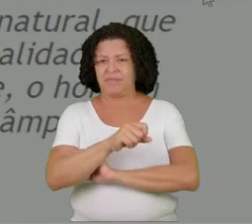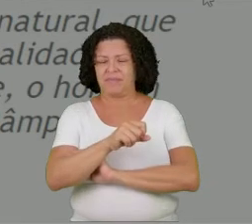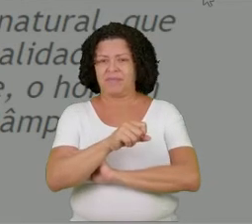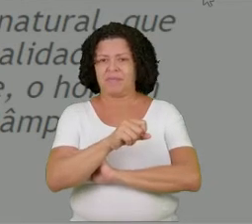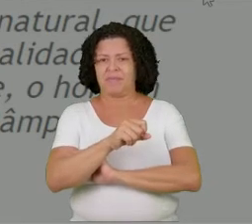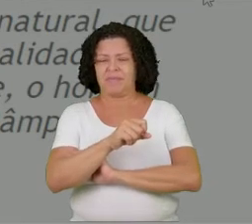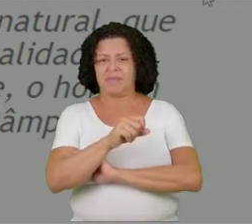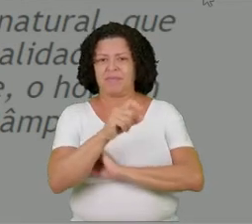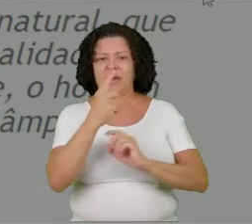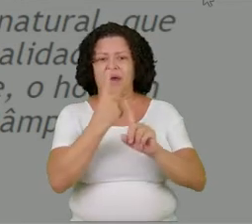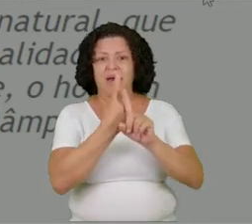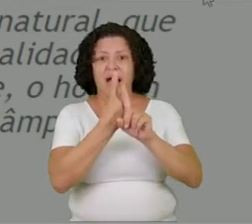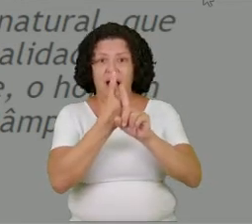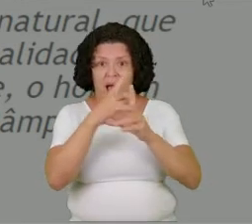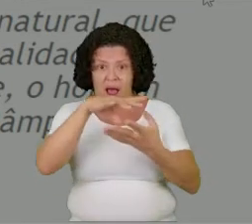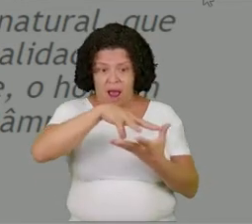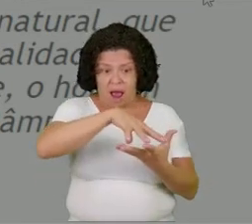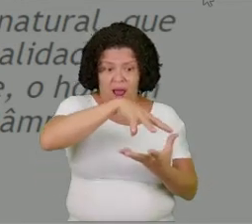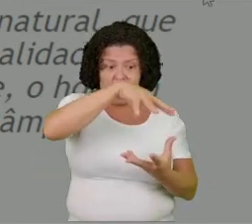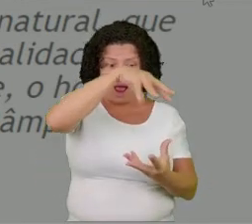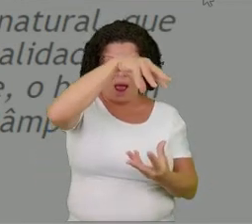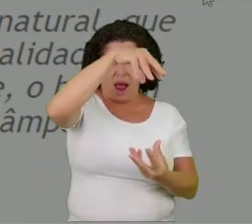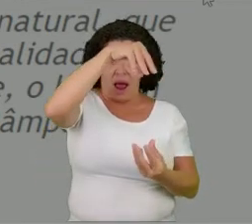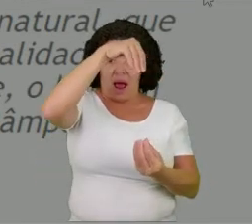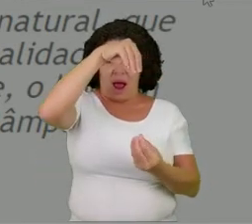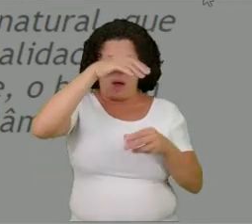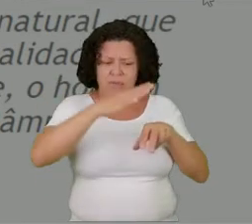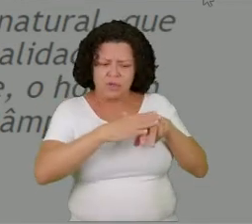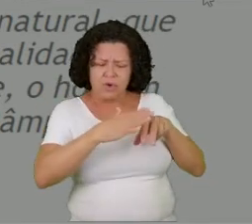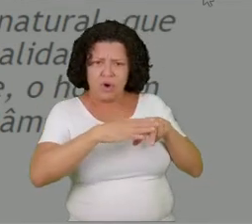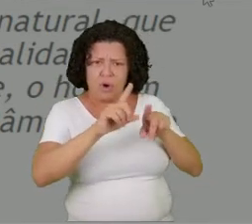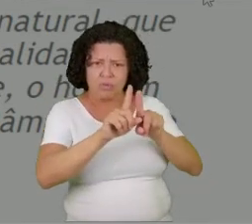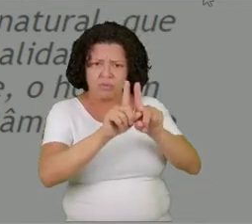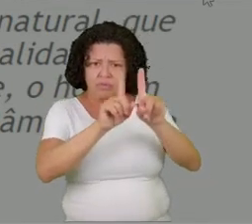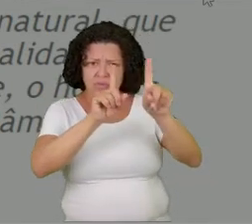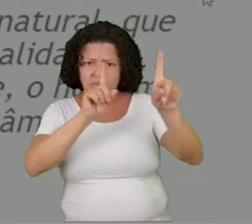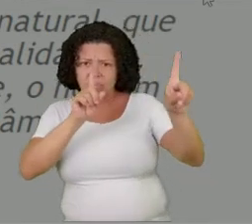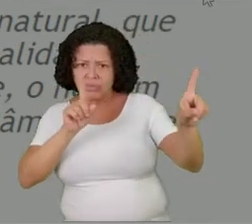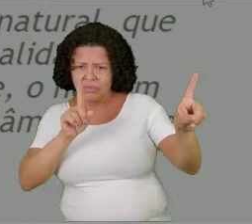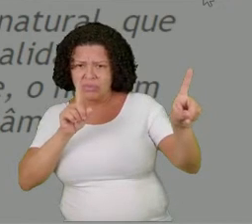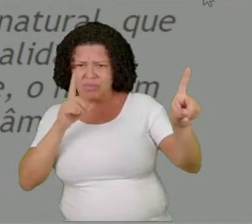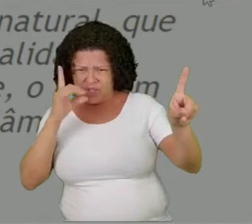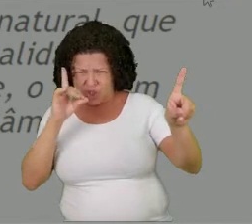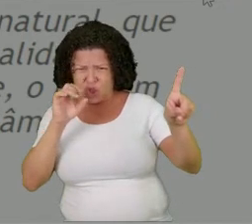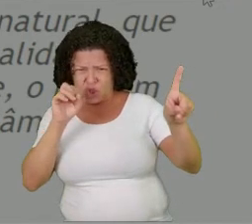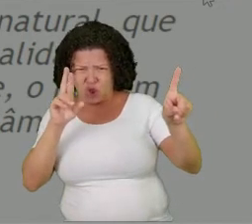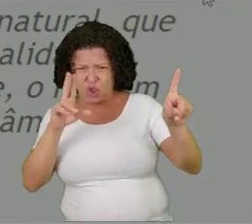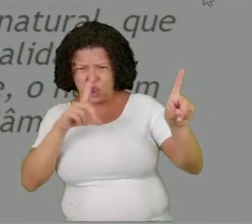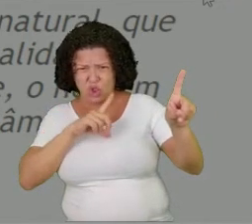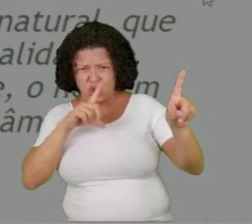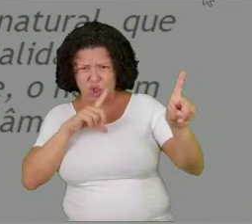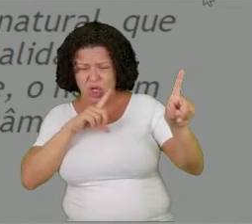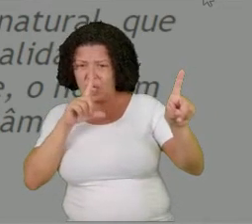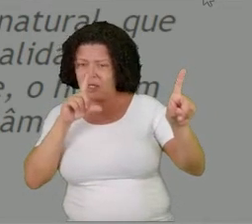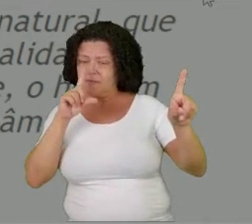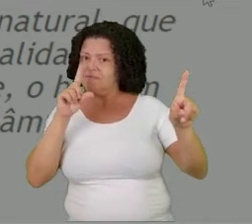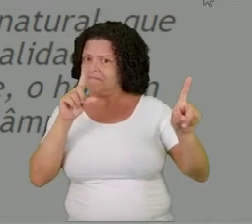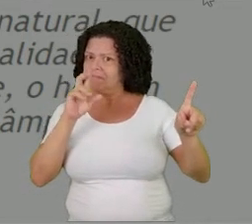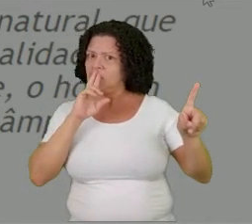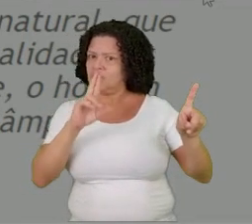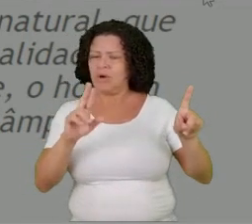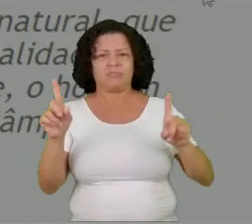a separação da alma e do corpo é dolorosa? Vejamos a resposta da espiritualidade.